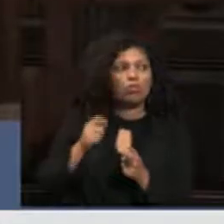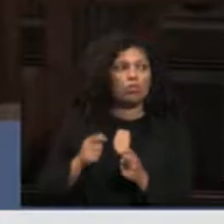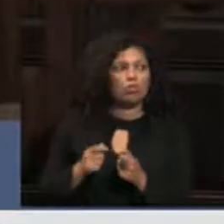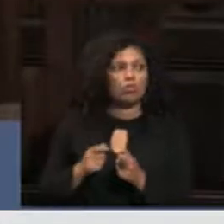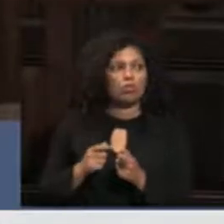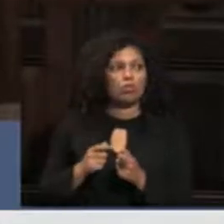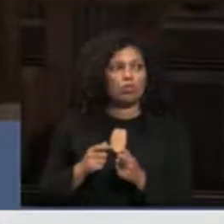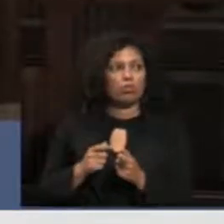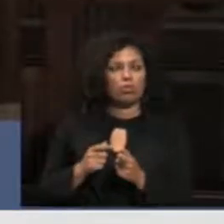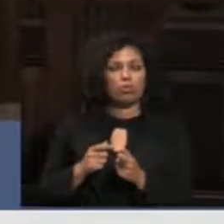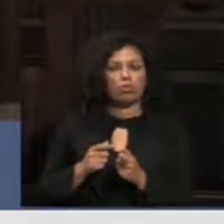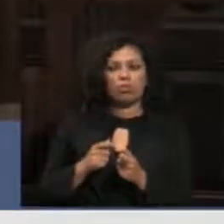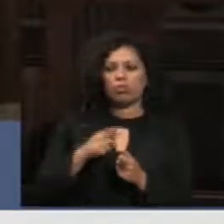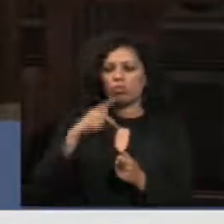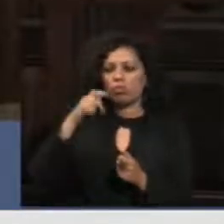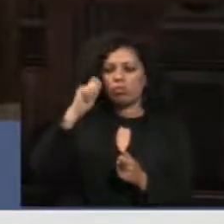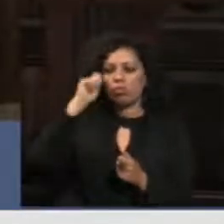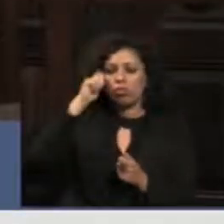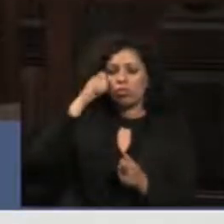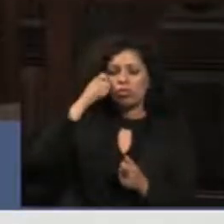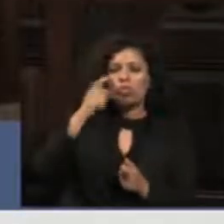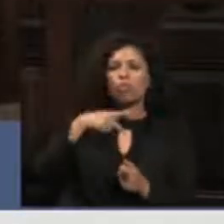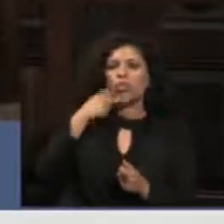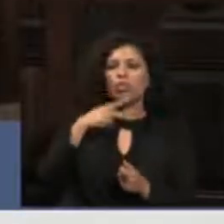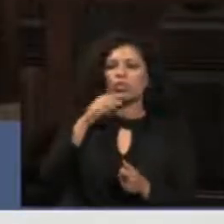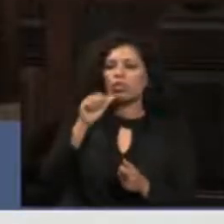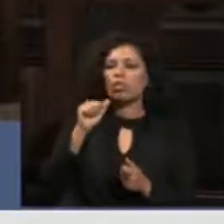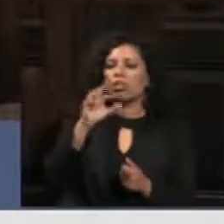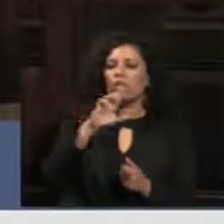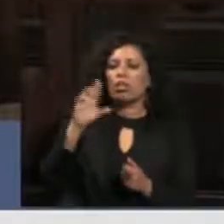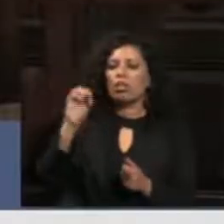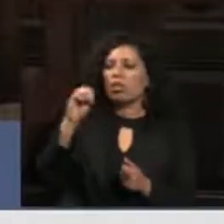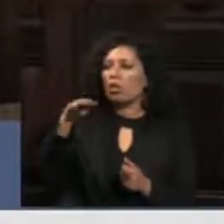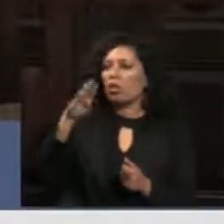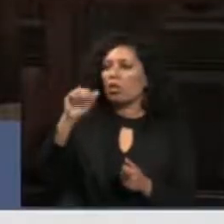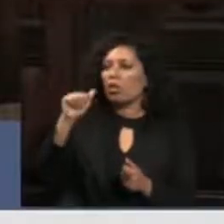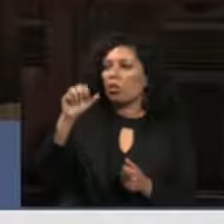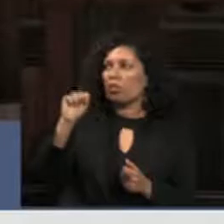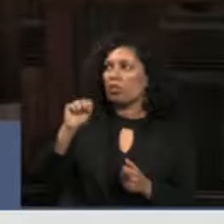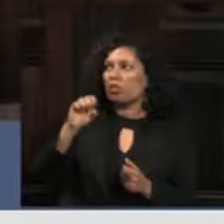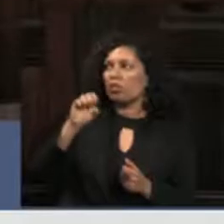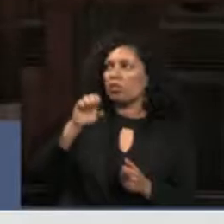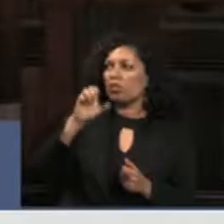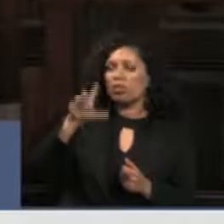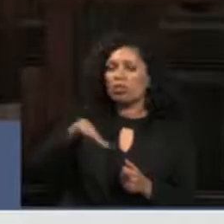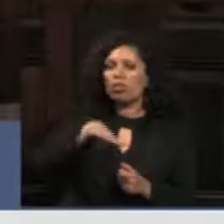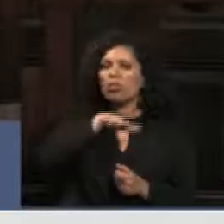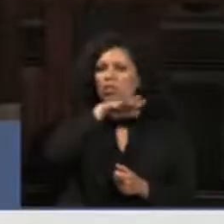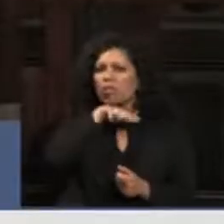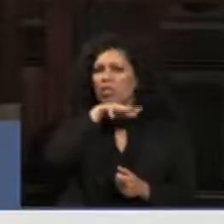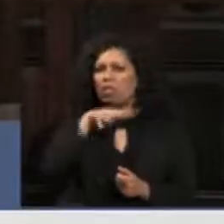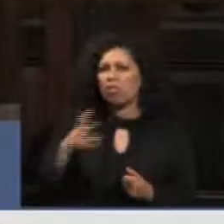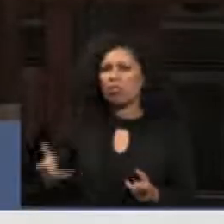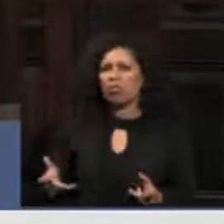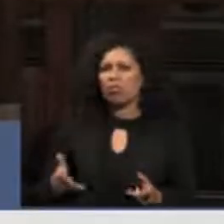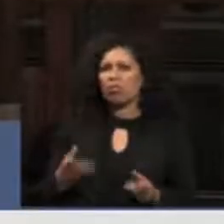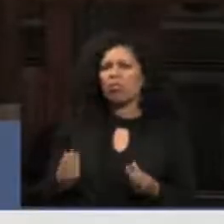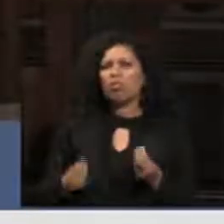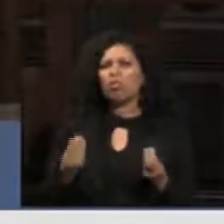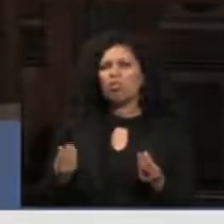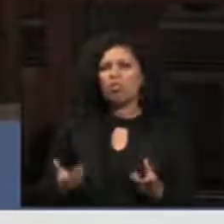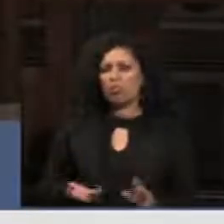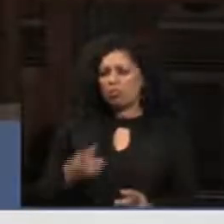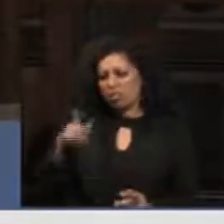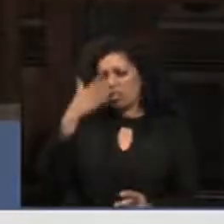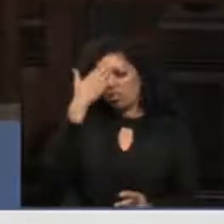em arroubas, medida usada para pesar os animais. Ele sabe que quando ele se